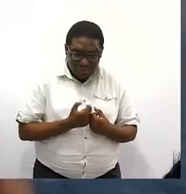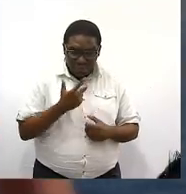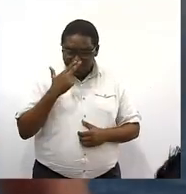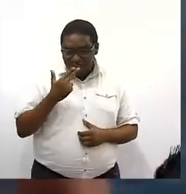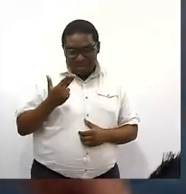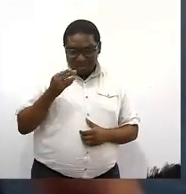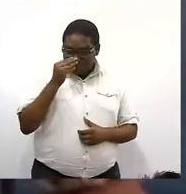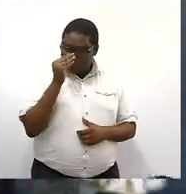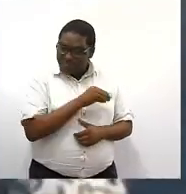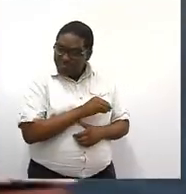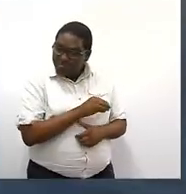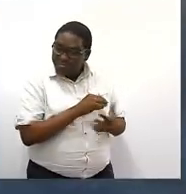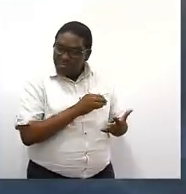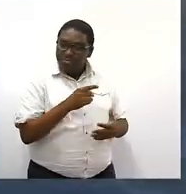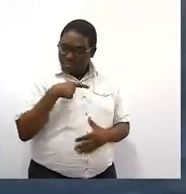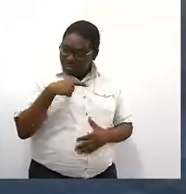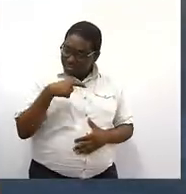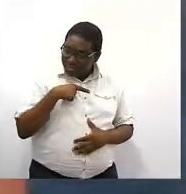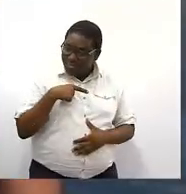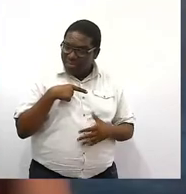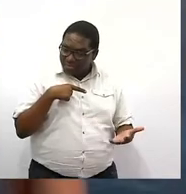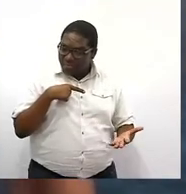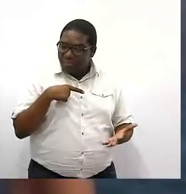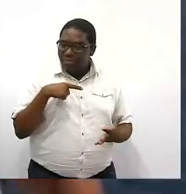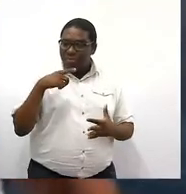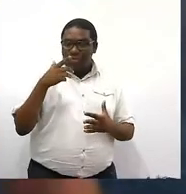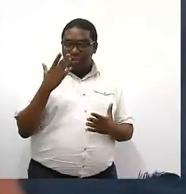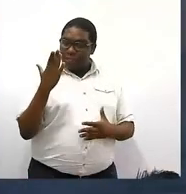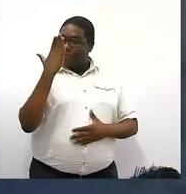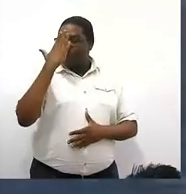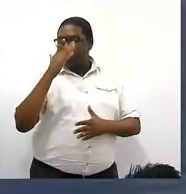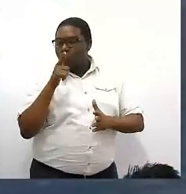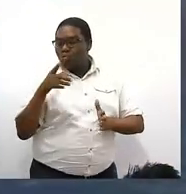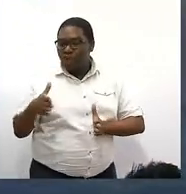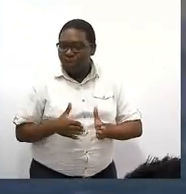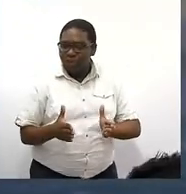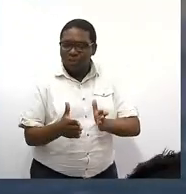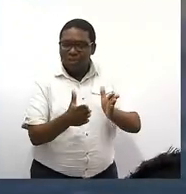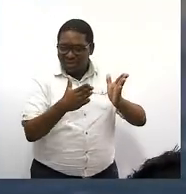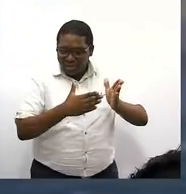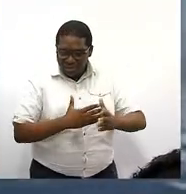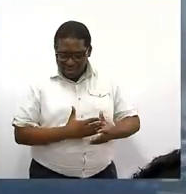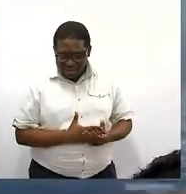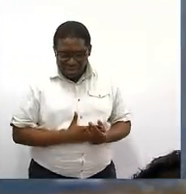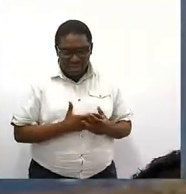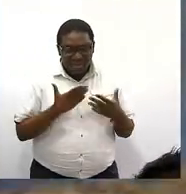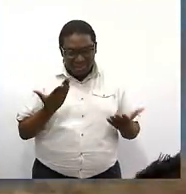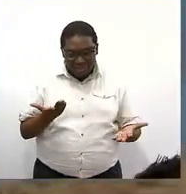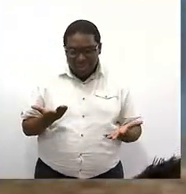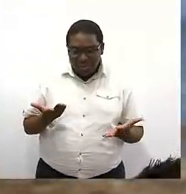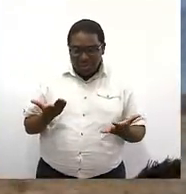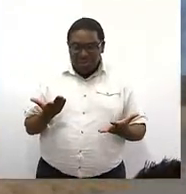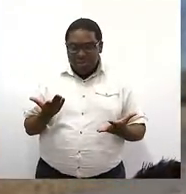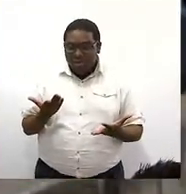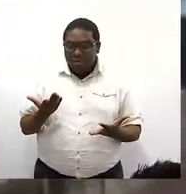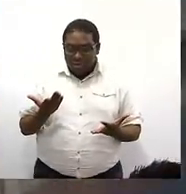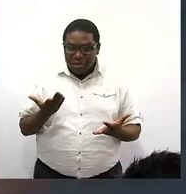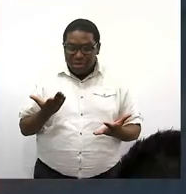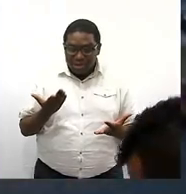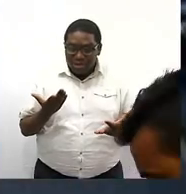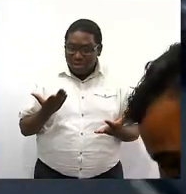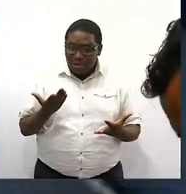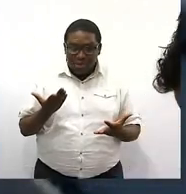estão literalmente de costas para o rio. Eu vou pedir para Manuel, com toda delicadeza, inverter a câmera e a gente vai ver